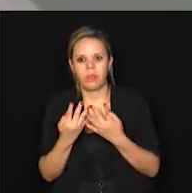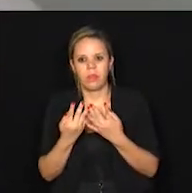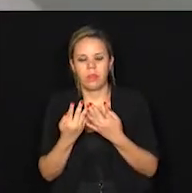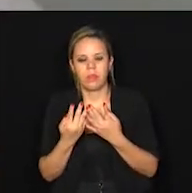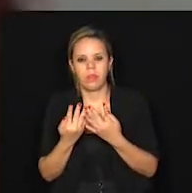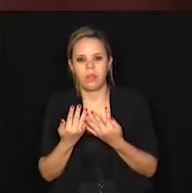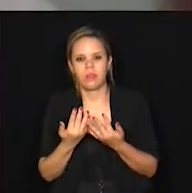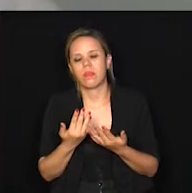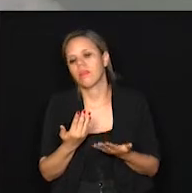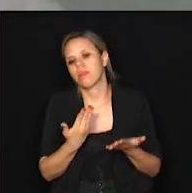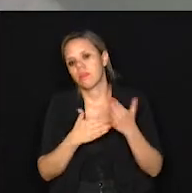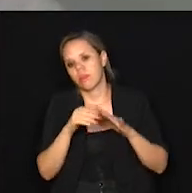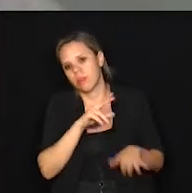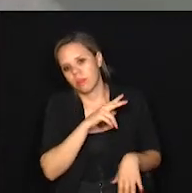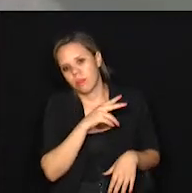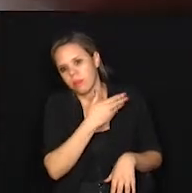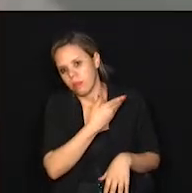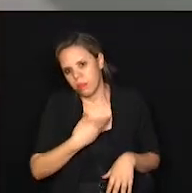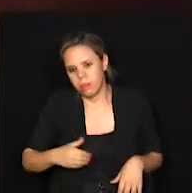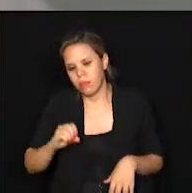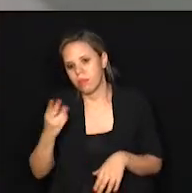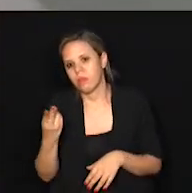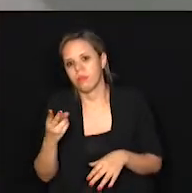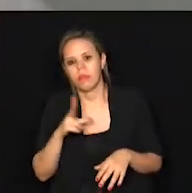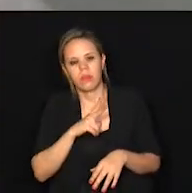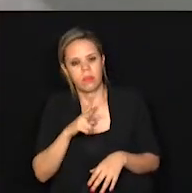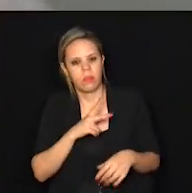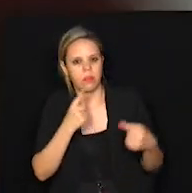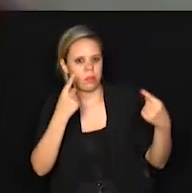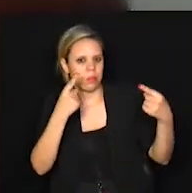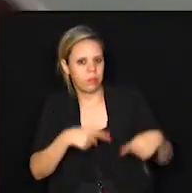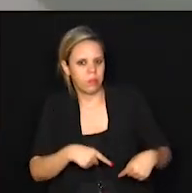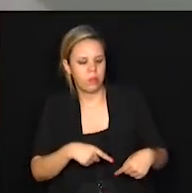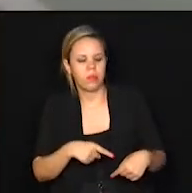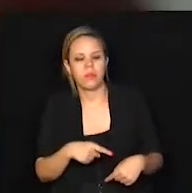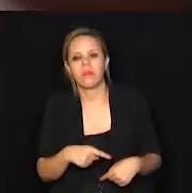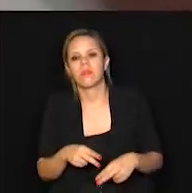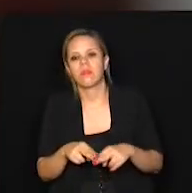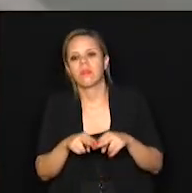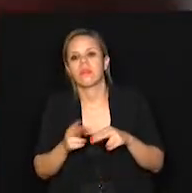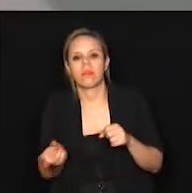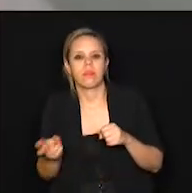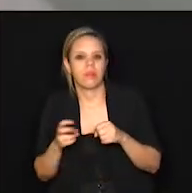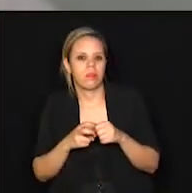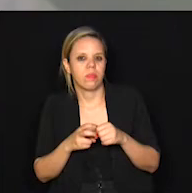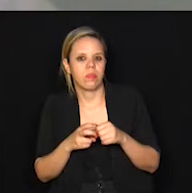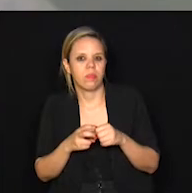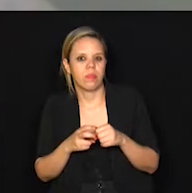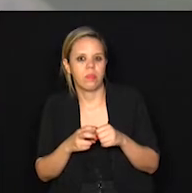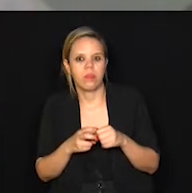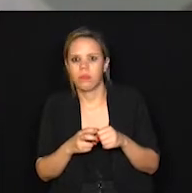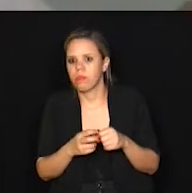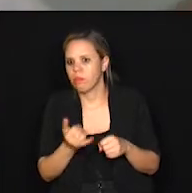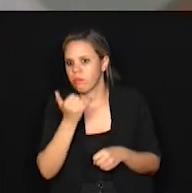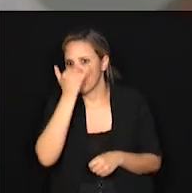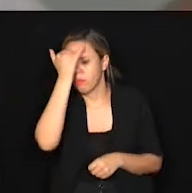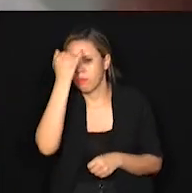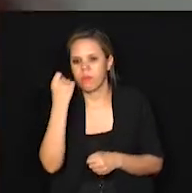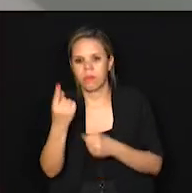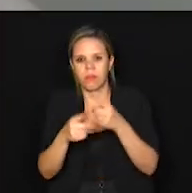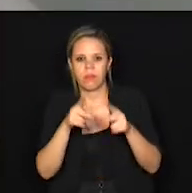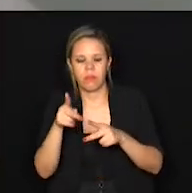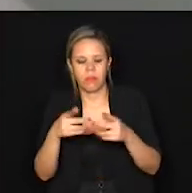passando e vão continuar passando por conta da questão da pandemia. É uma pena que o poder